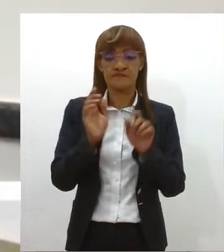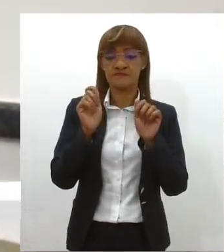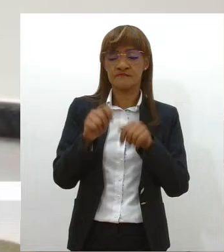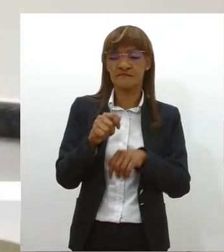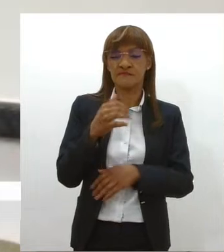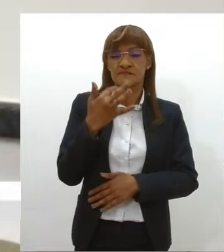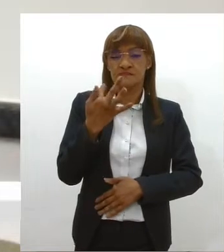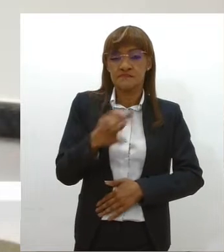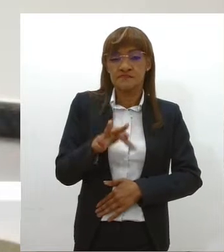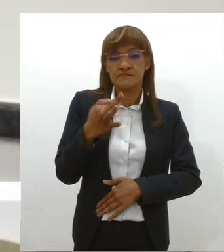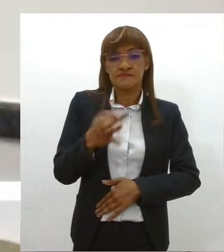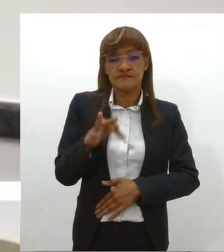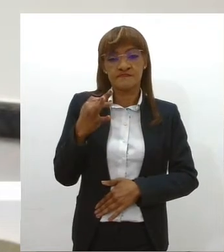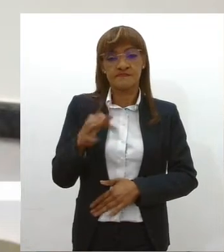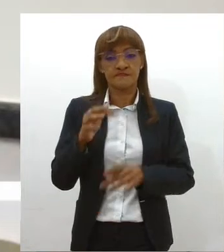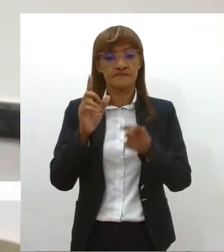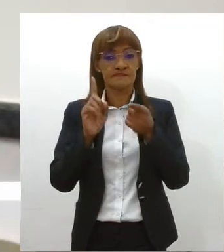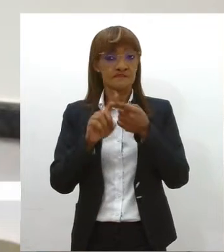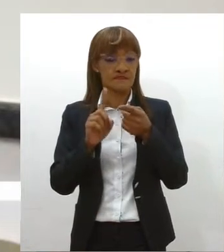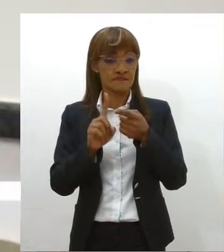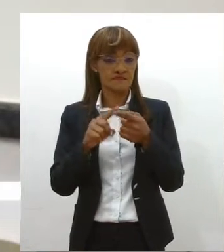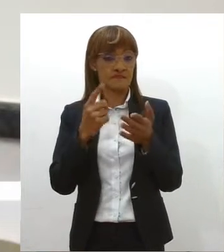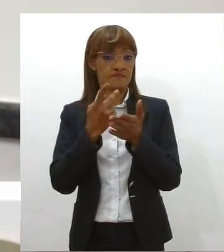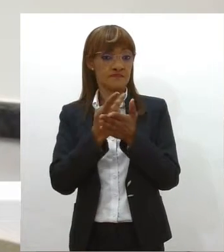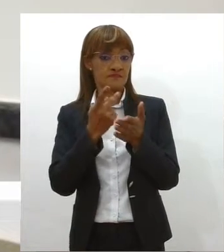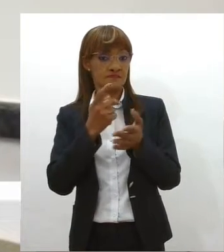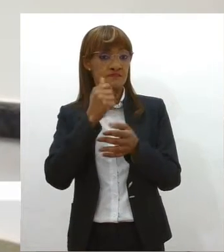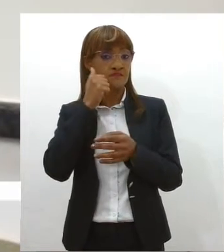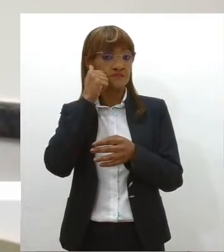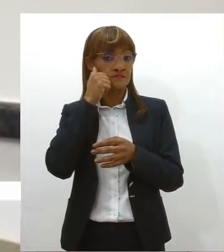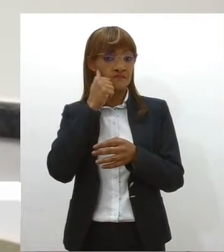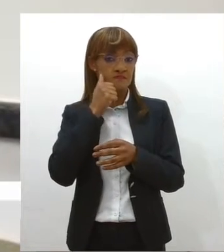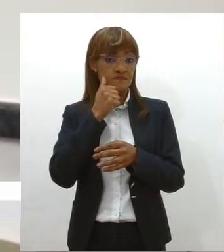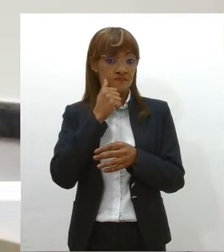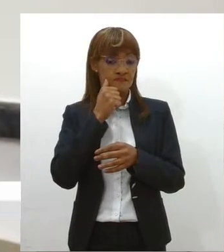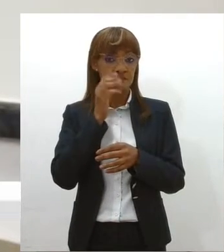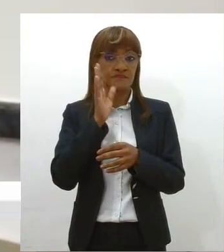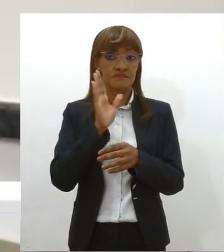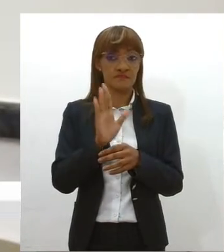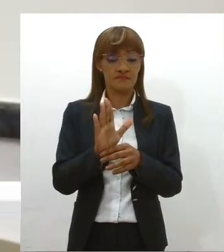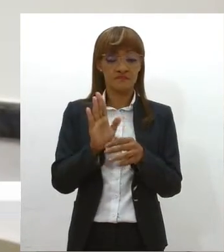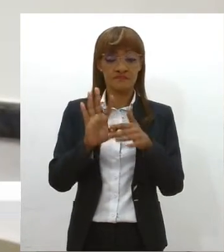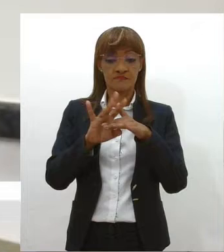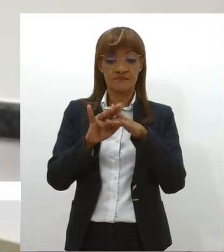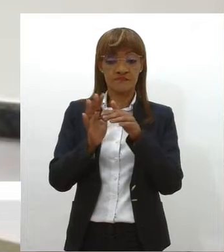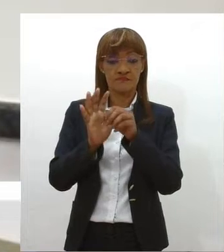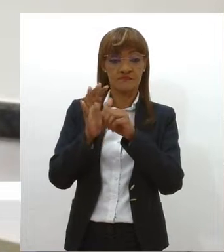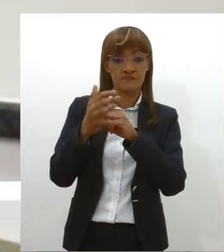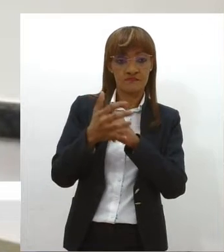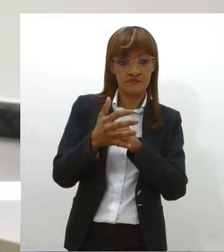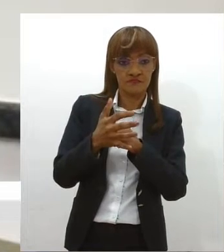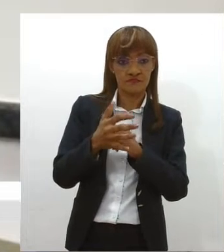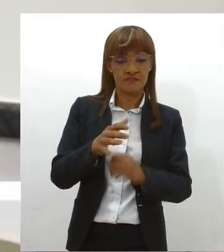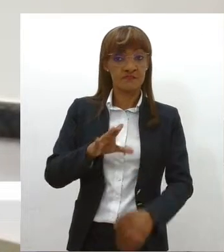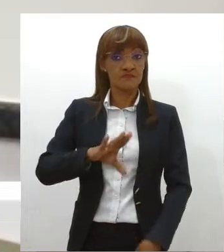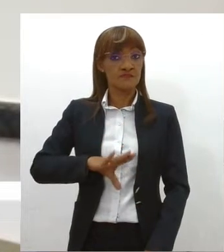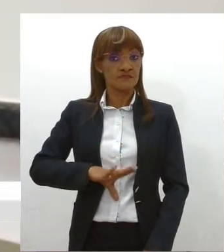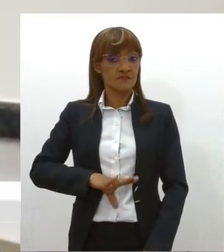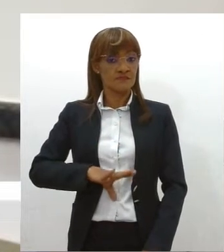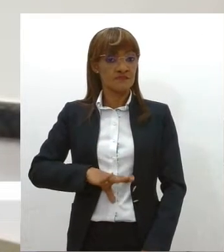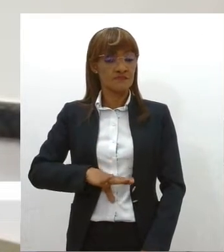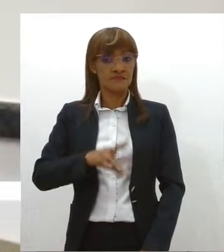Então, acontece muito em mulheres que estão com infecção do COVID, a menstruação começar a ser um pouco mais